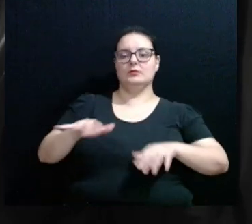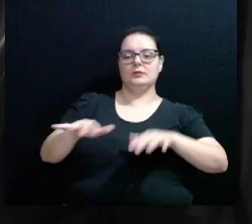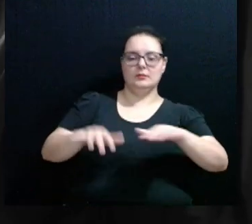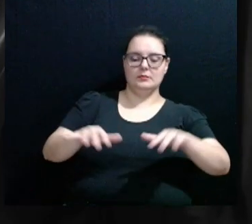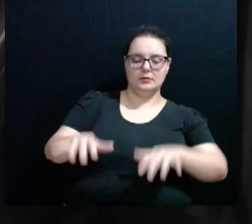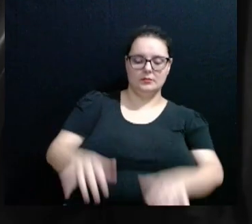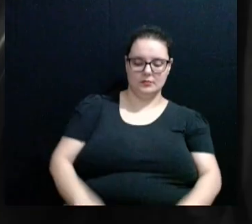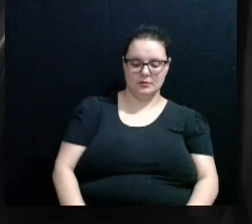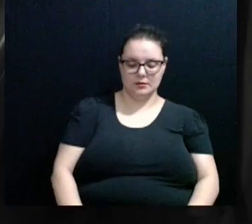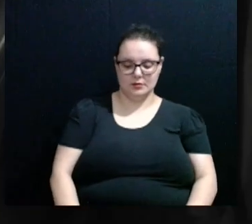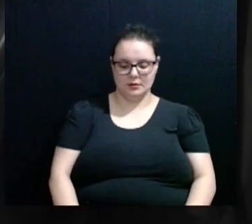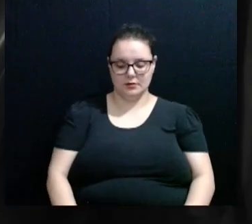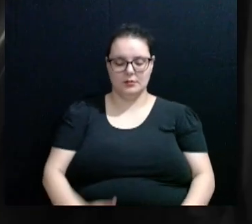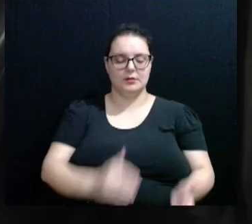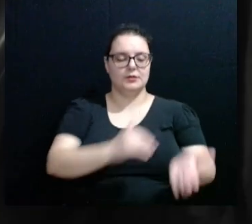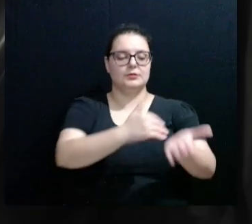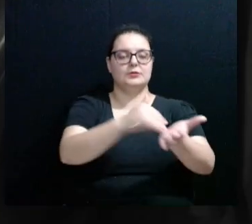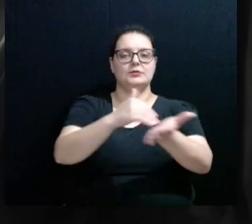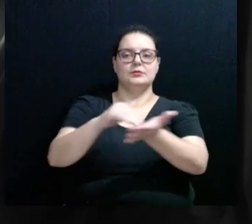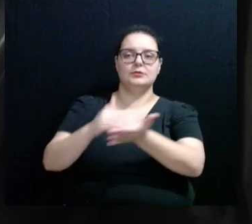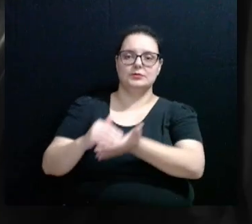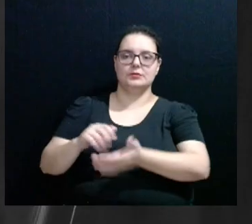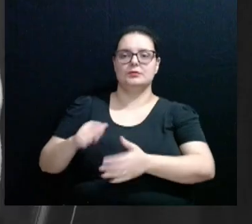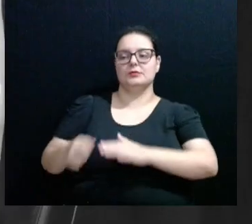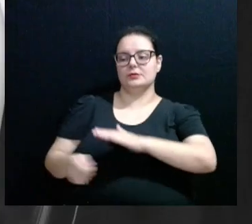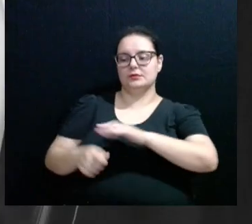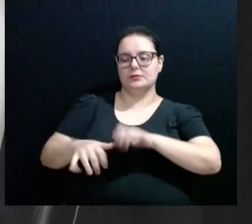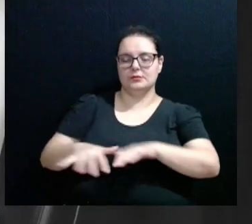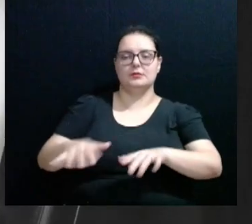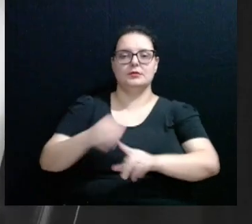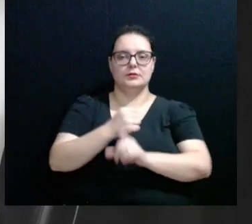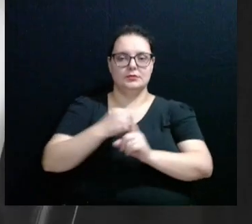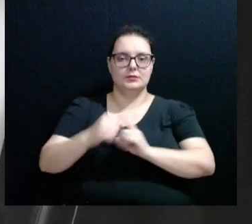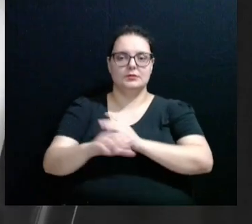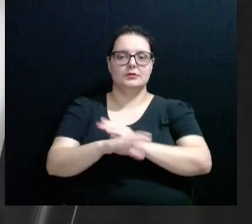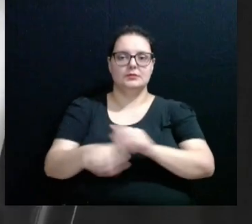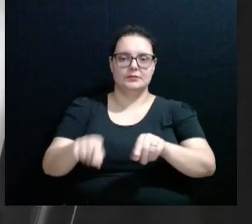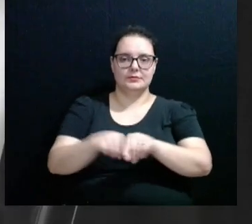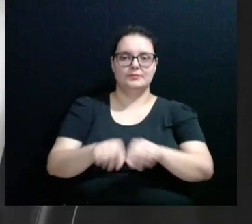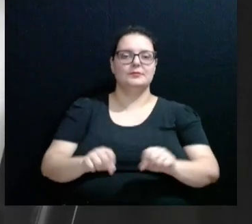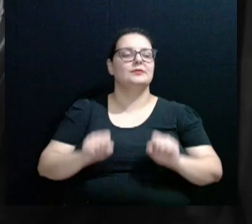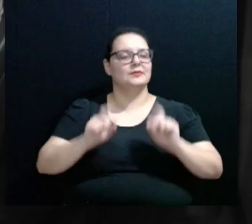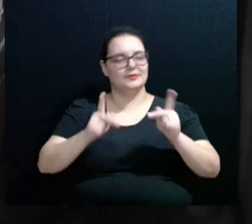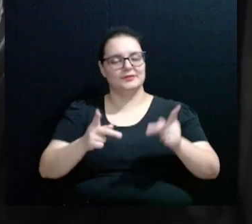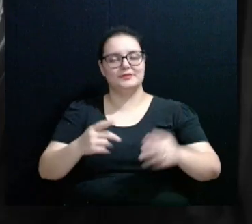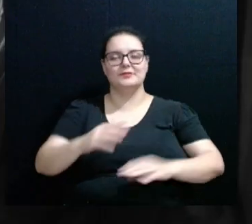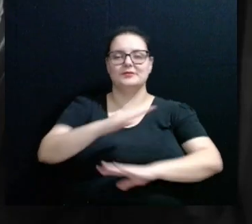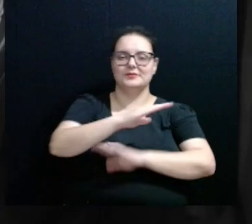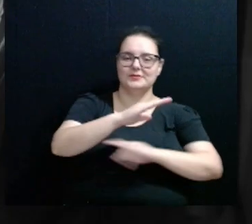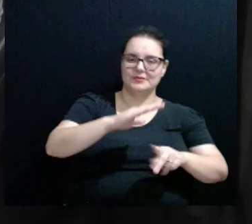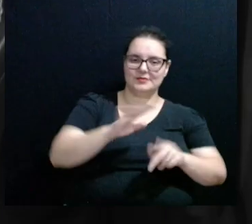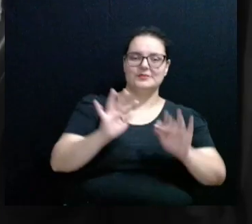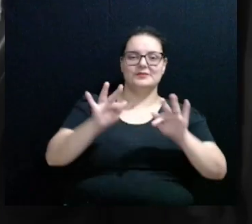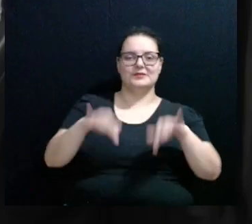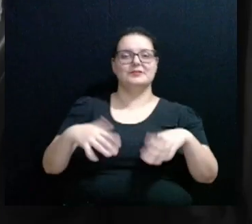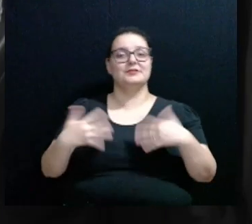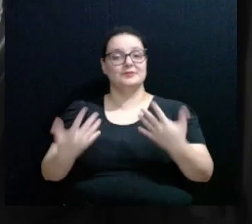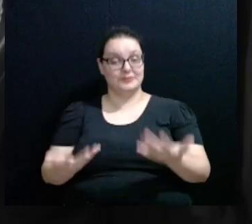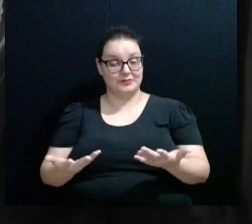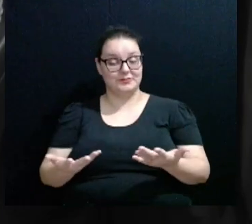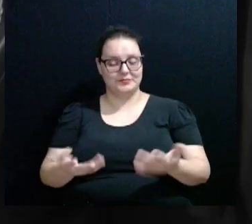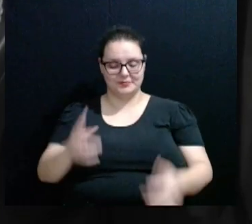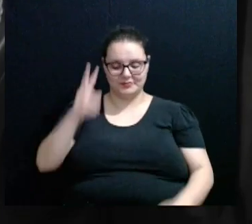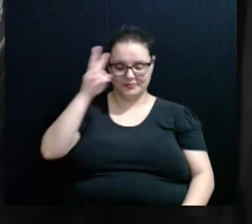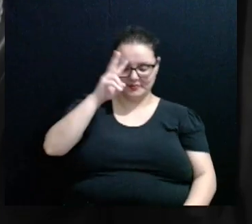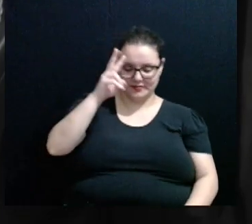as secretarias, autarquias e a sociedade civil também. Tá bem, então, olha, o Na Casa do Povo fica por aqui. Lembrando